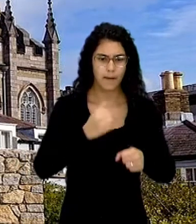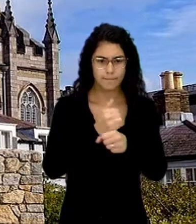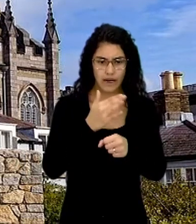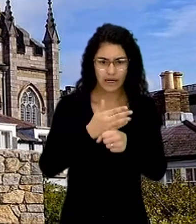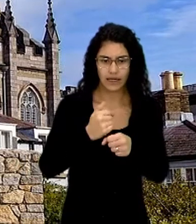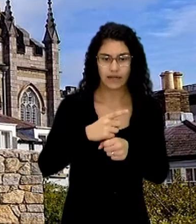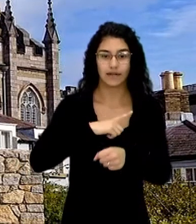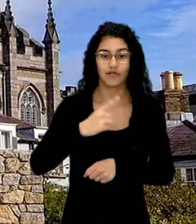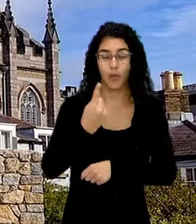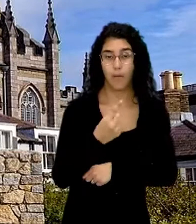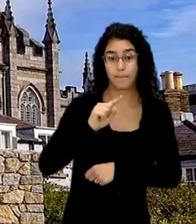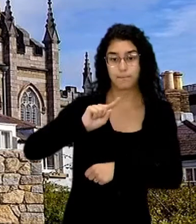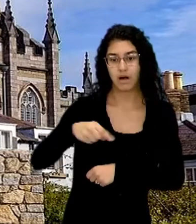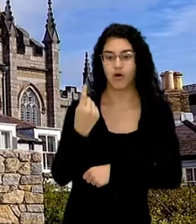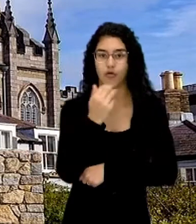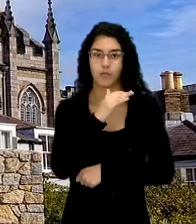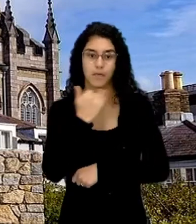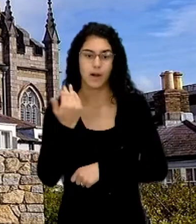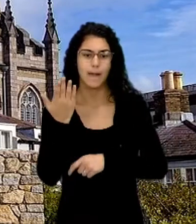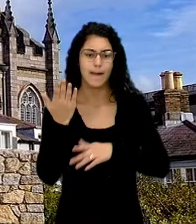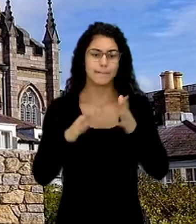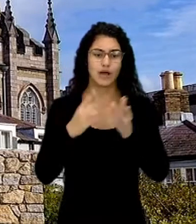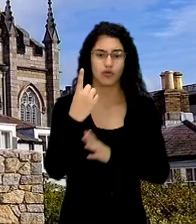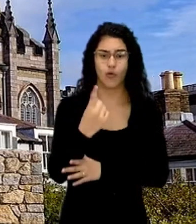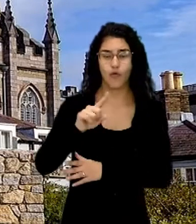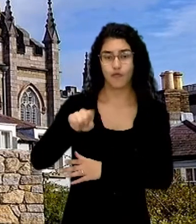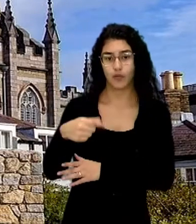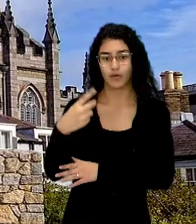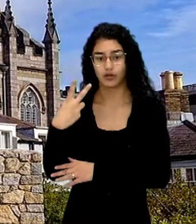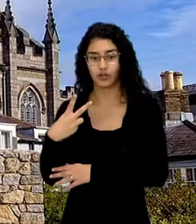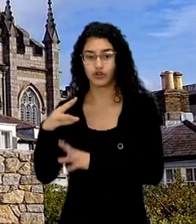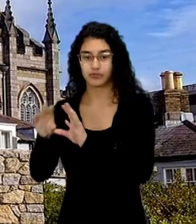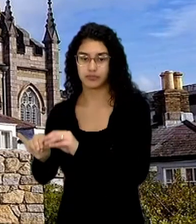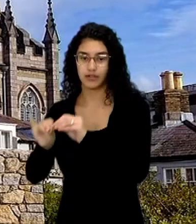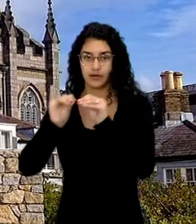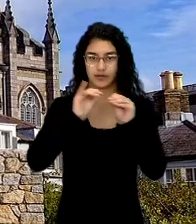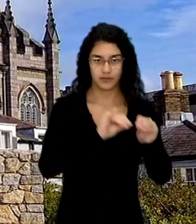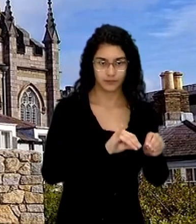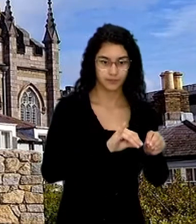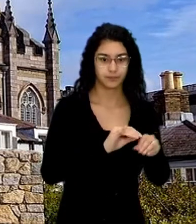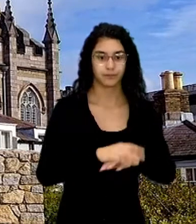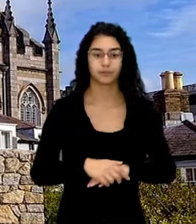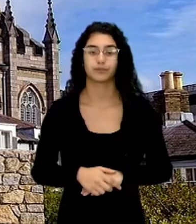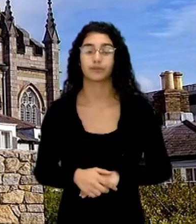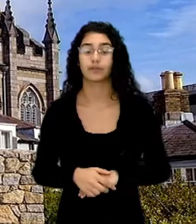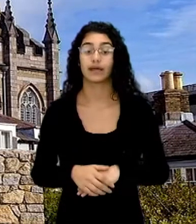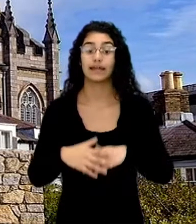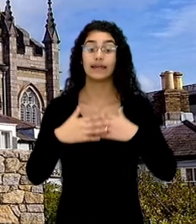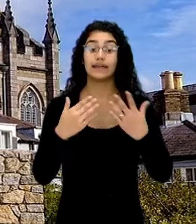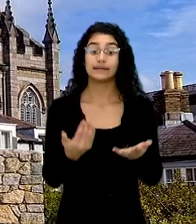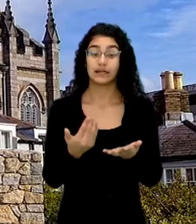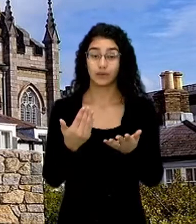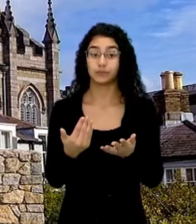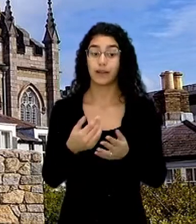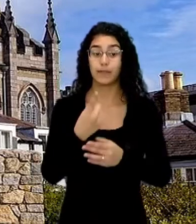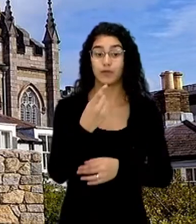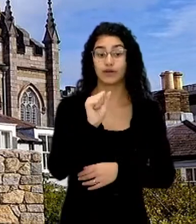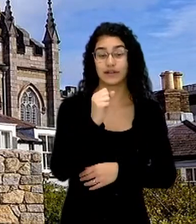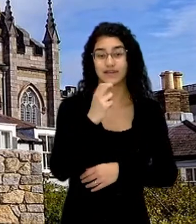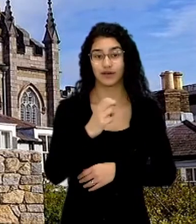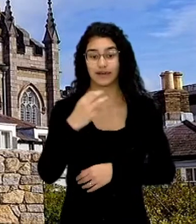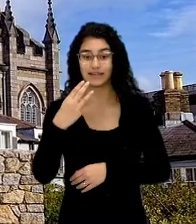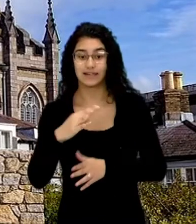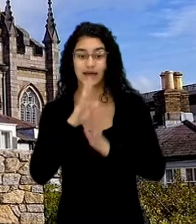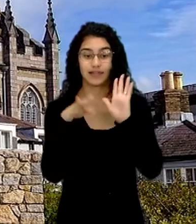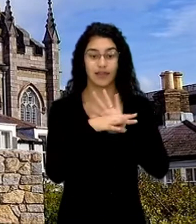Gerou 1 milhão de mortos e mais 1,2 milhão de imigrações. E aí, a partir de 1853